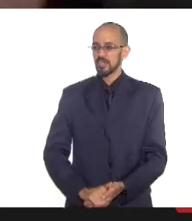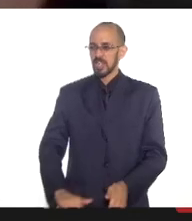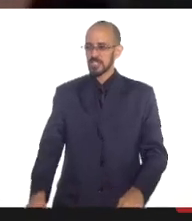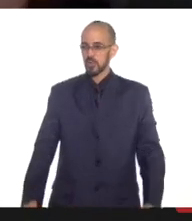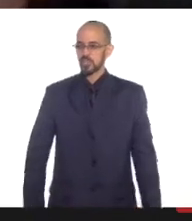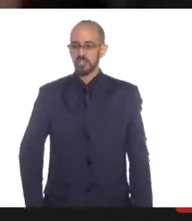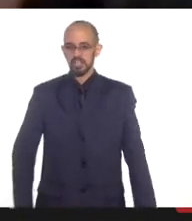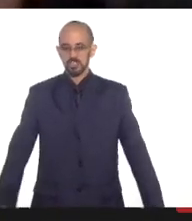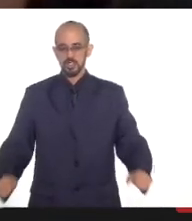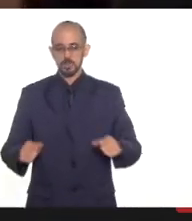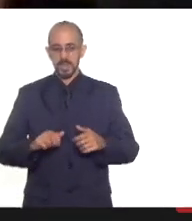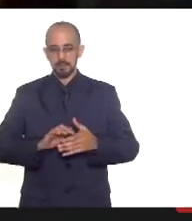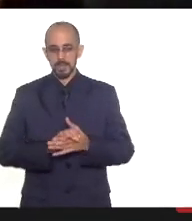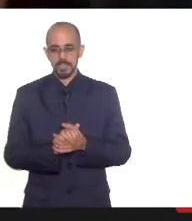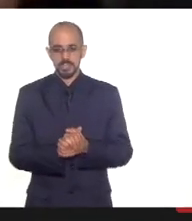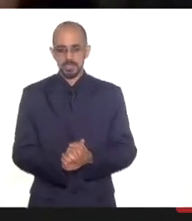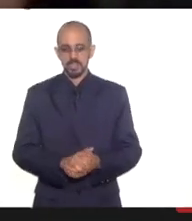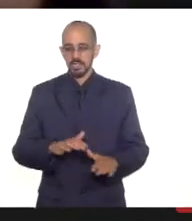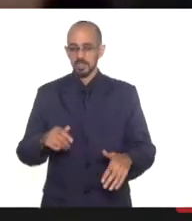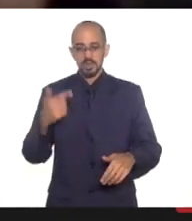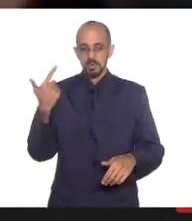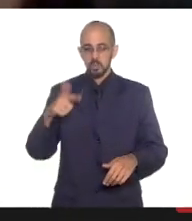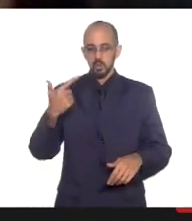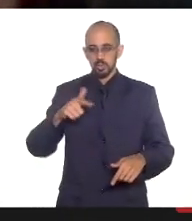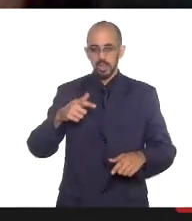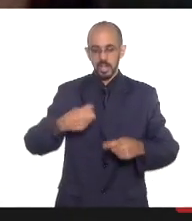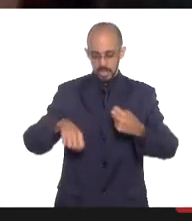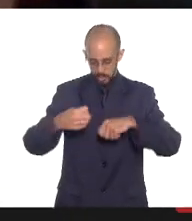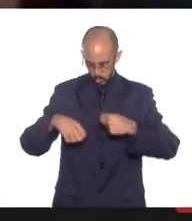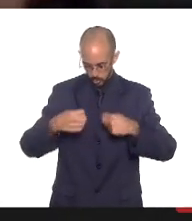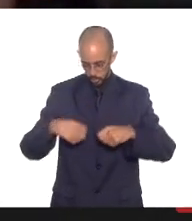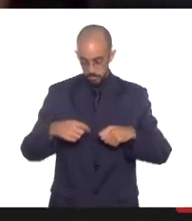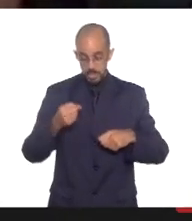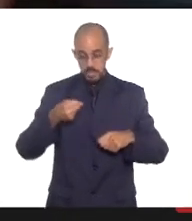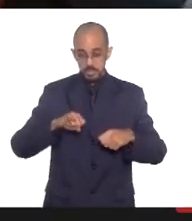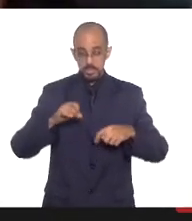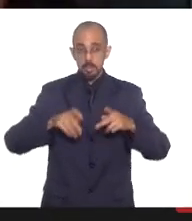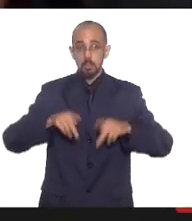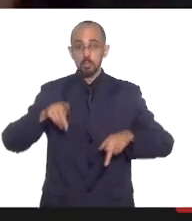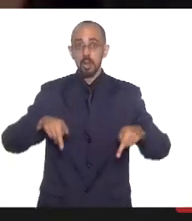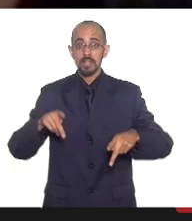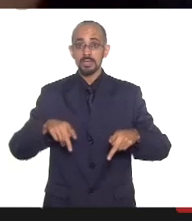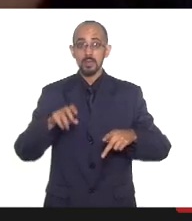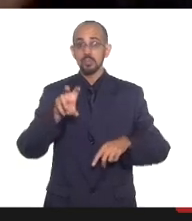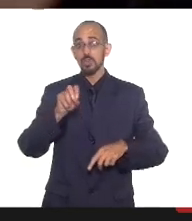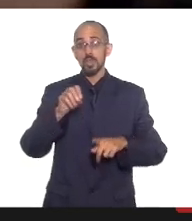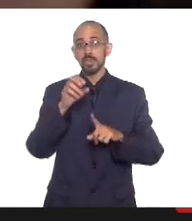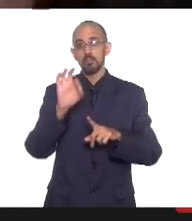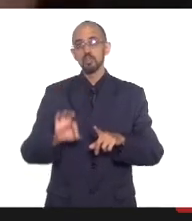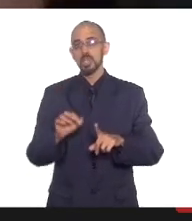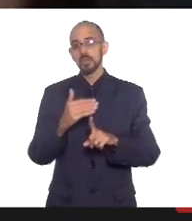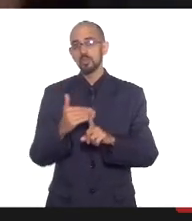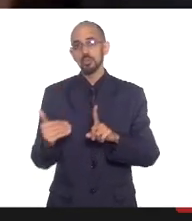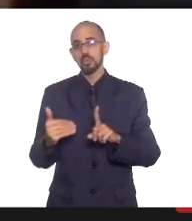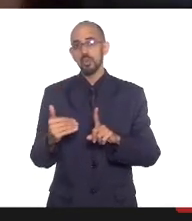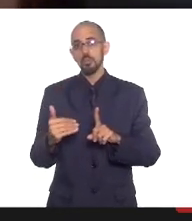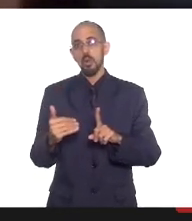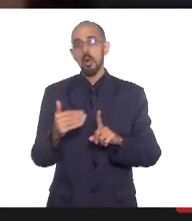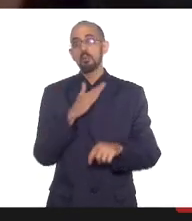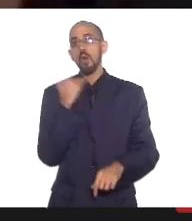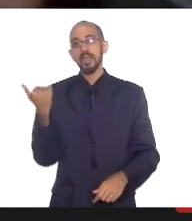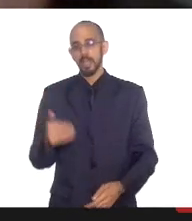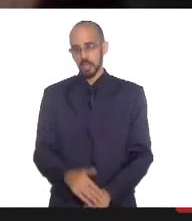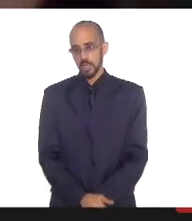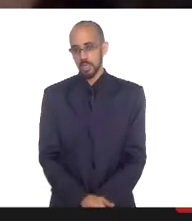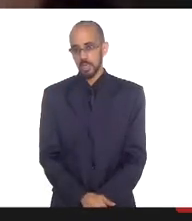é restrição vamos perder a economia mas não existe economia Essa é a metade da população morrer eu não consigo entender como isso